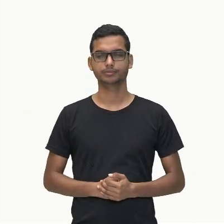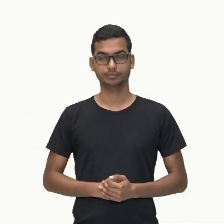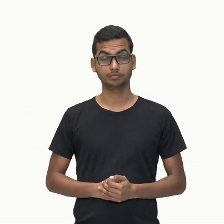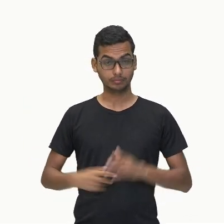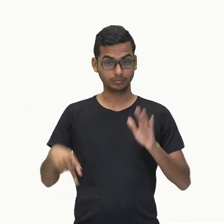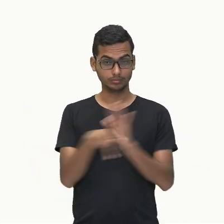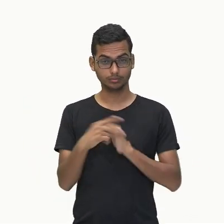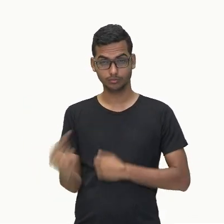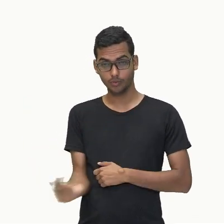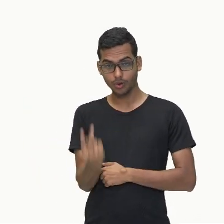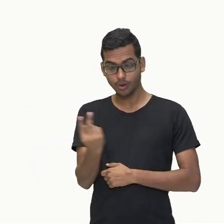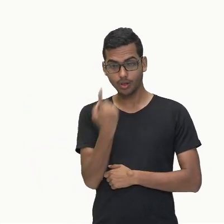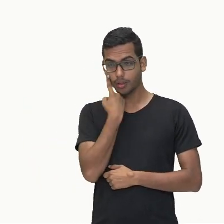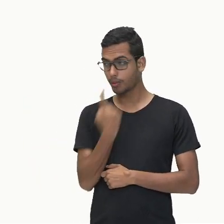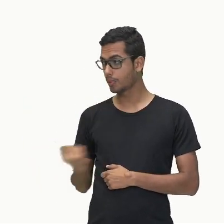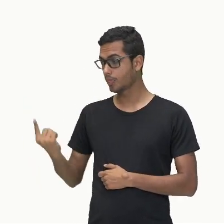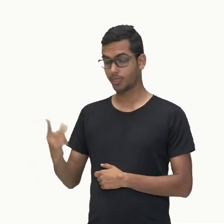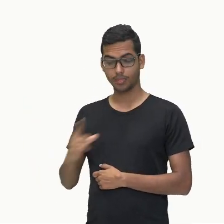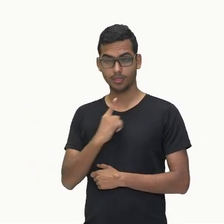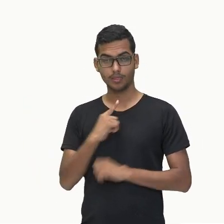os valores que a gente tem